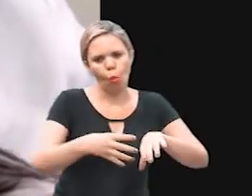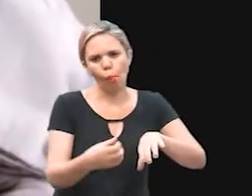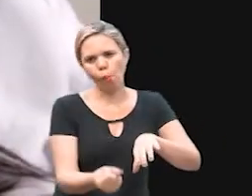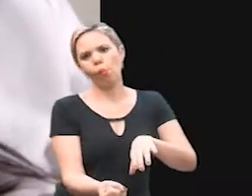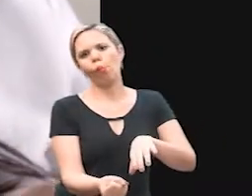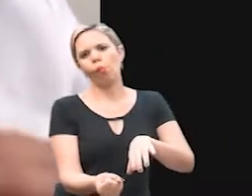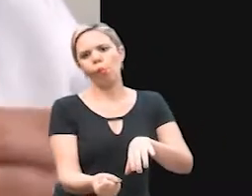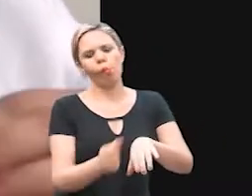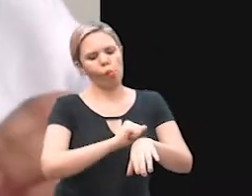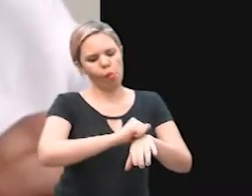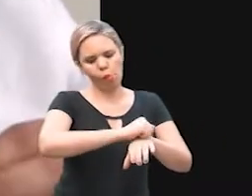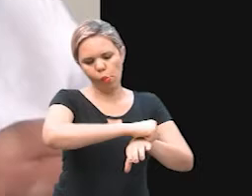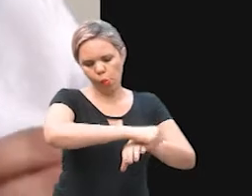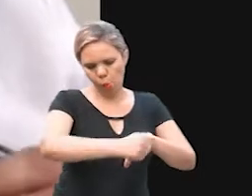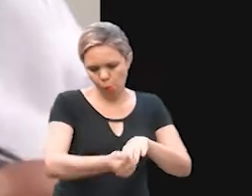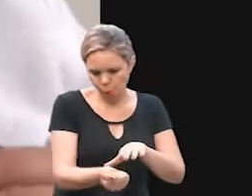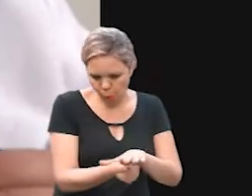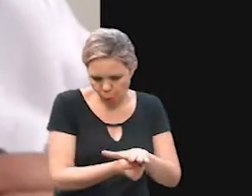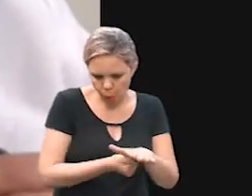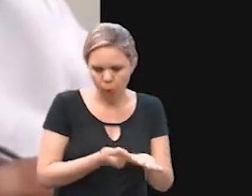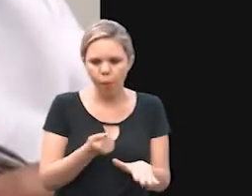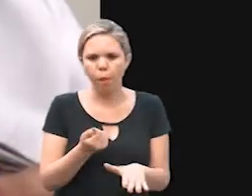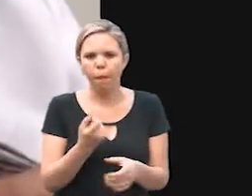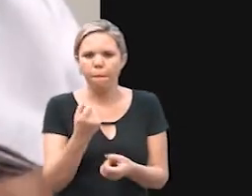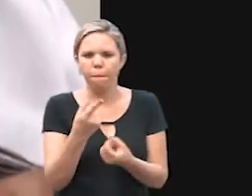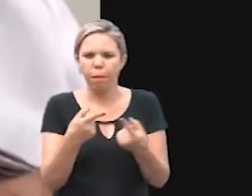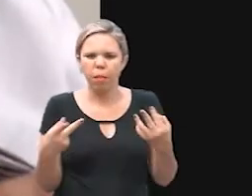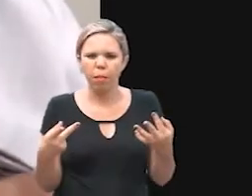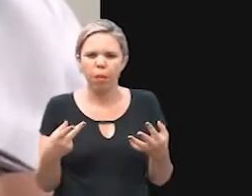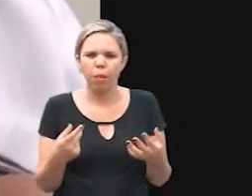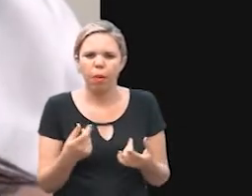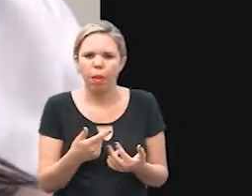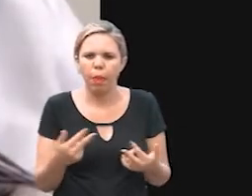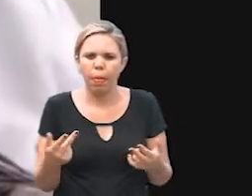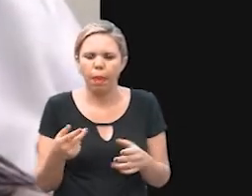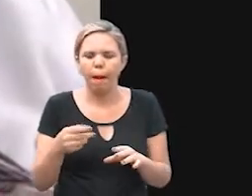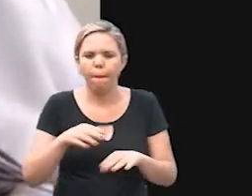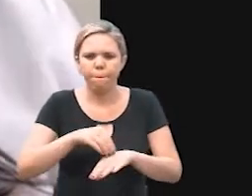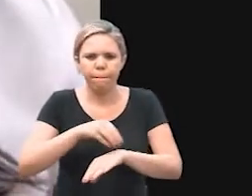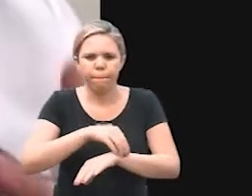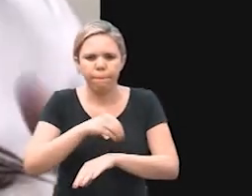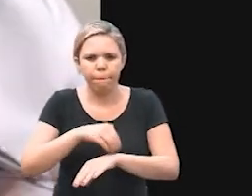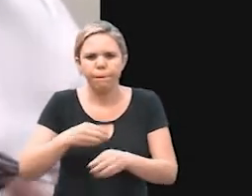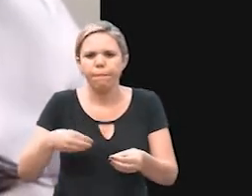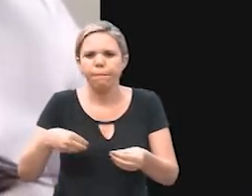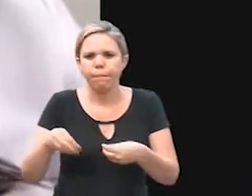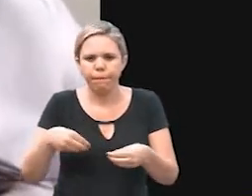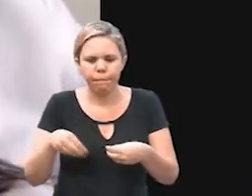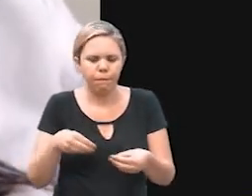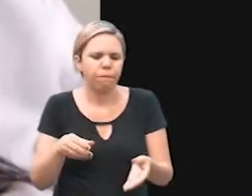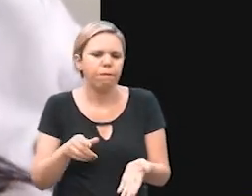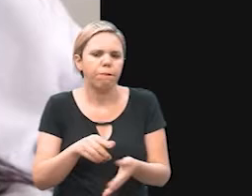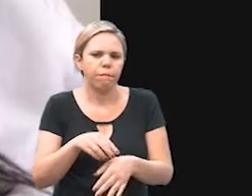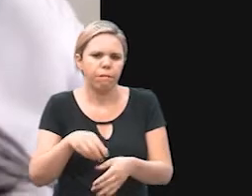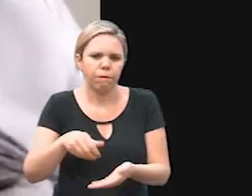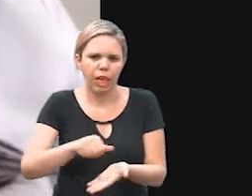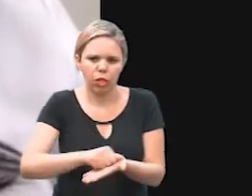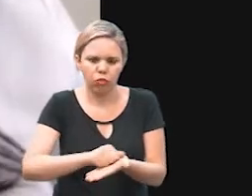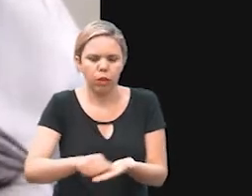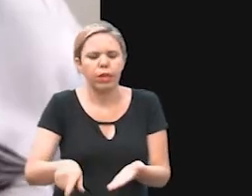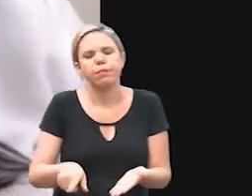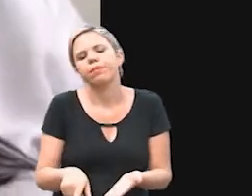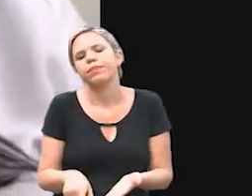não enxugar. Porque se enxugar, às vezes solta um pouquinho dos pelinhos do pano. Um resíduo então eu deixo ali, ele